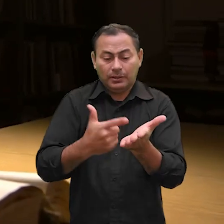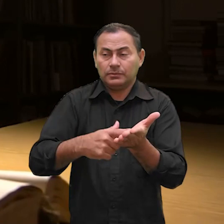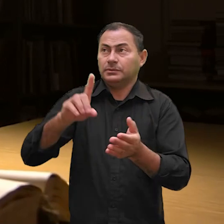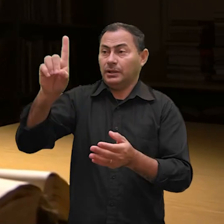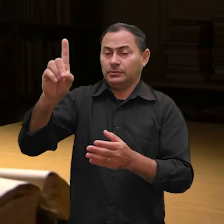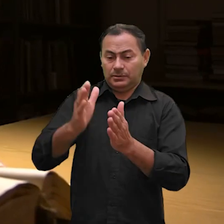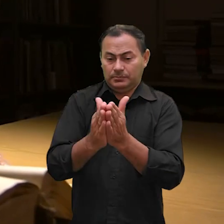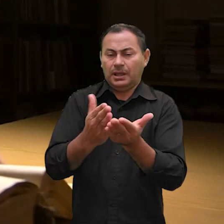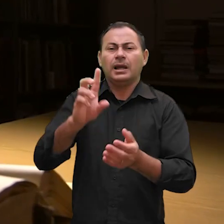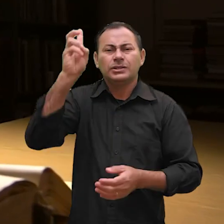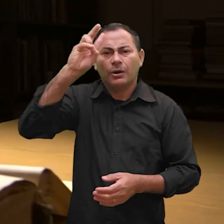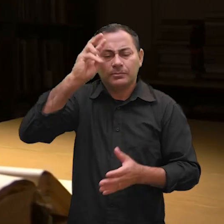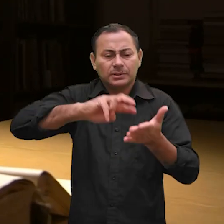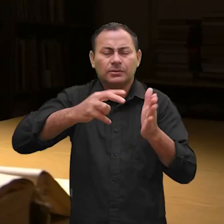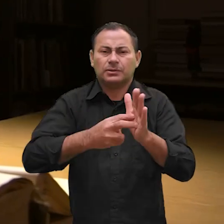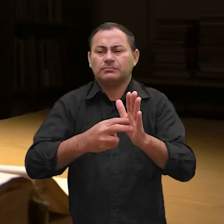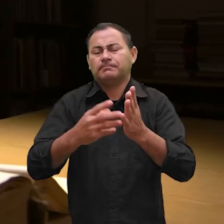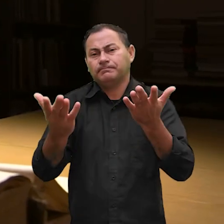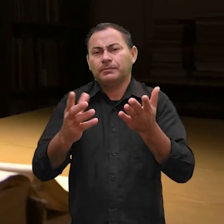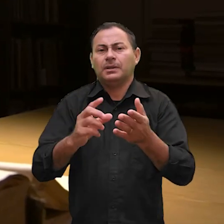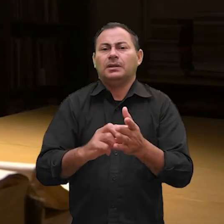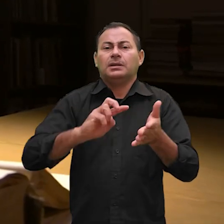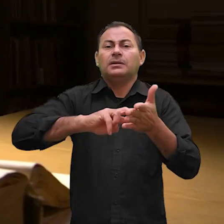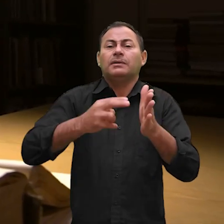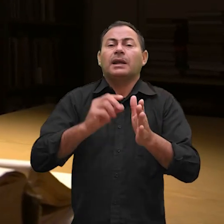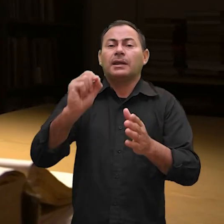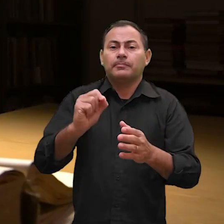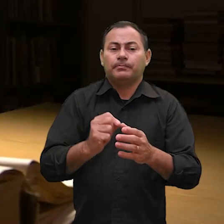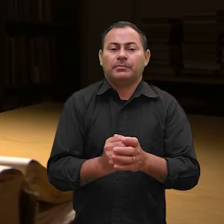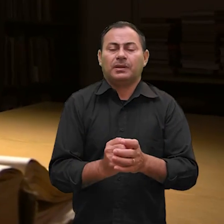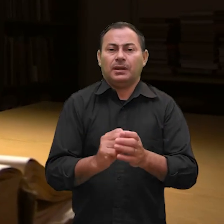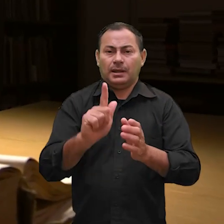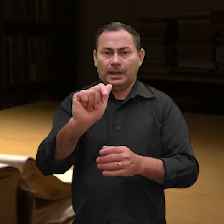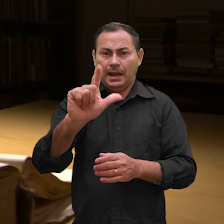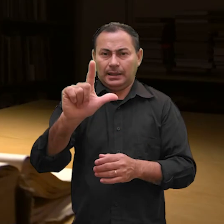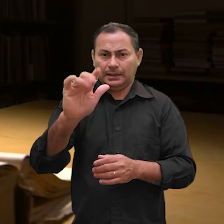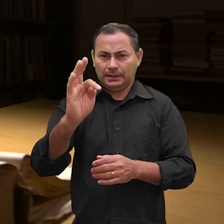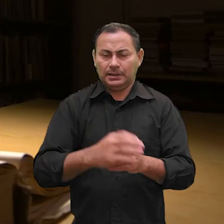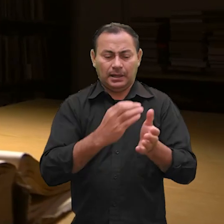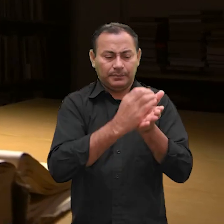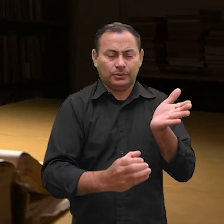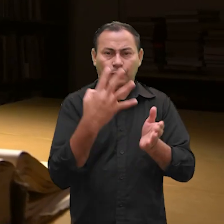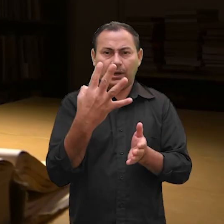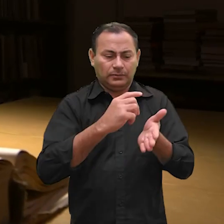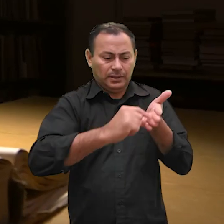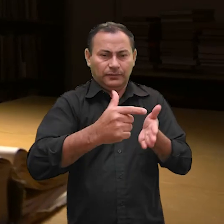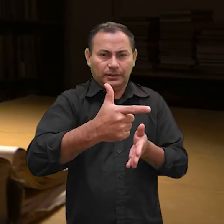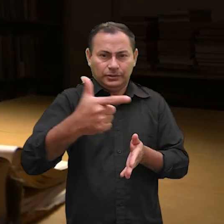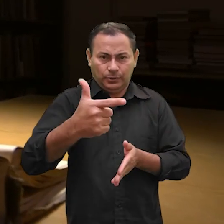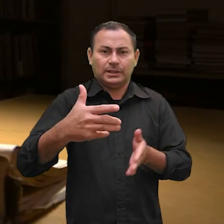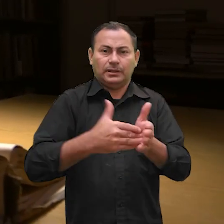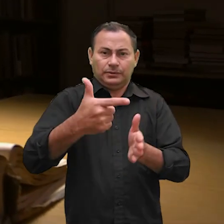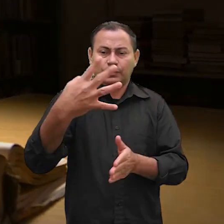históricos, podem conter um significado alegórico. O que eu quero dizer é o seguinte: em Gálatas capítulo 4, versículo 22